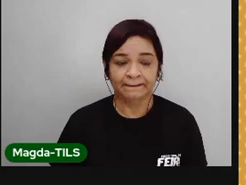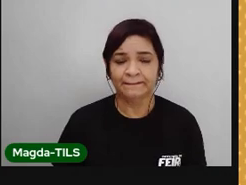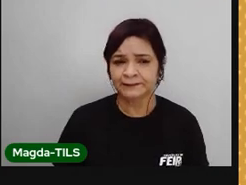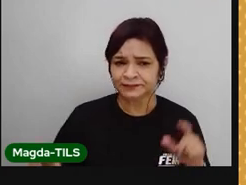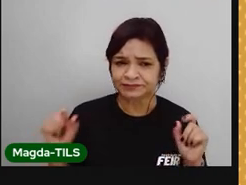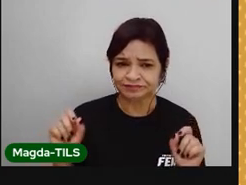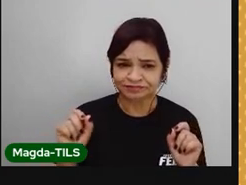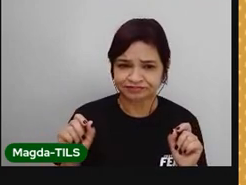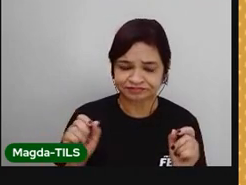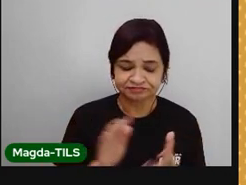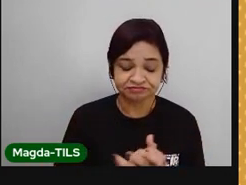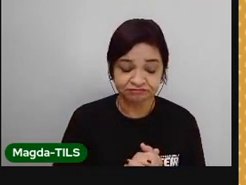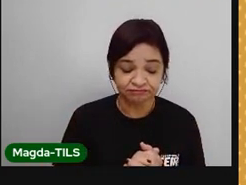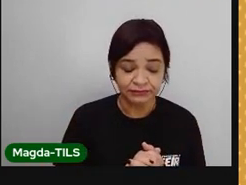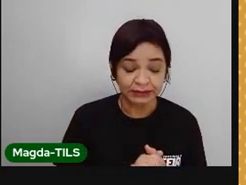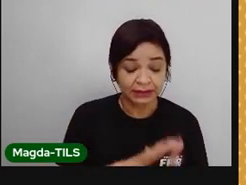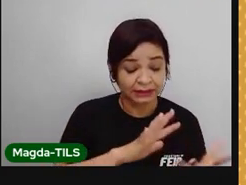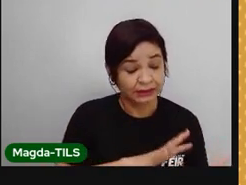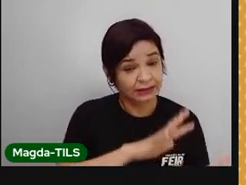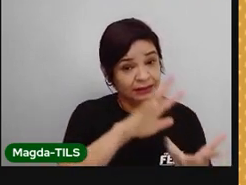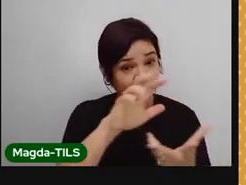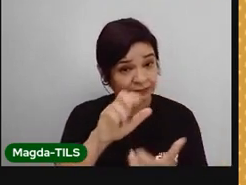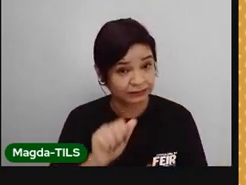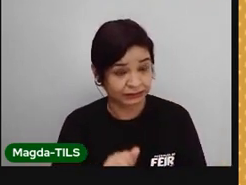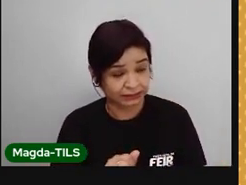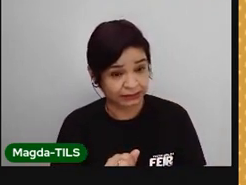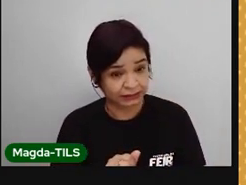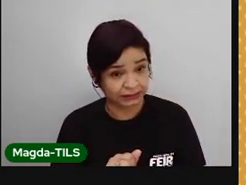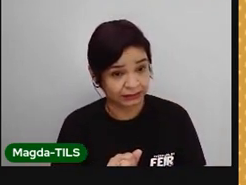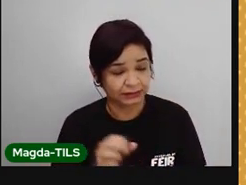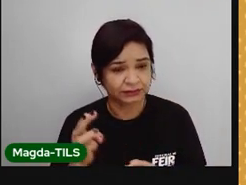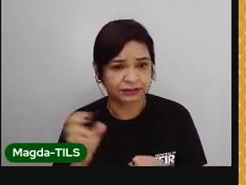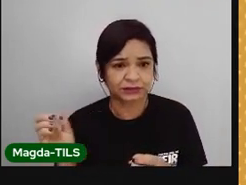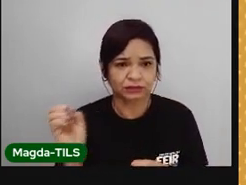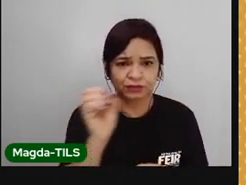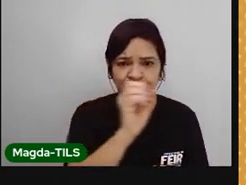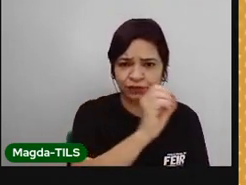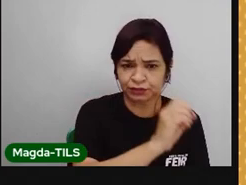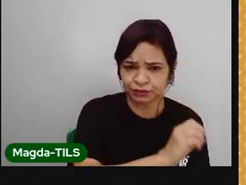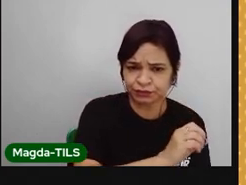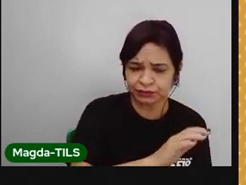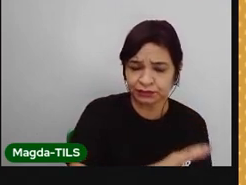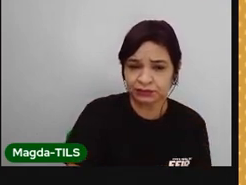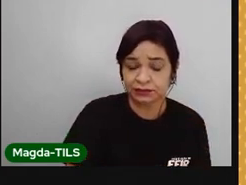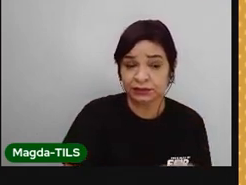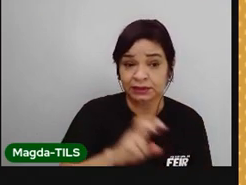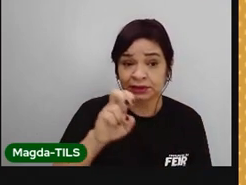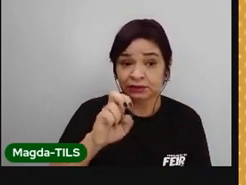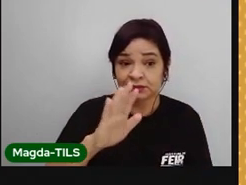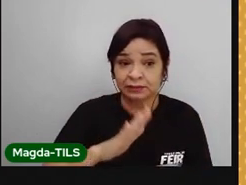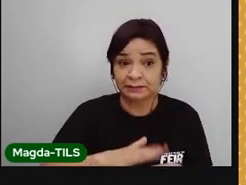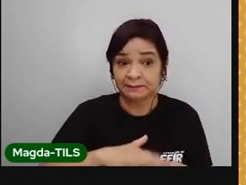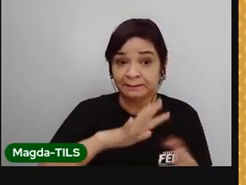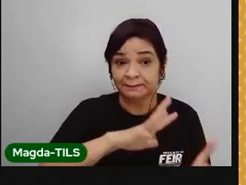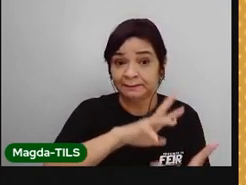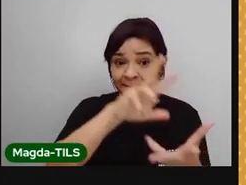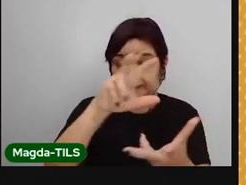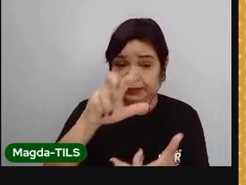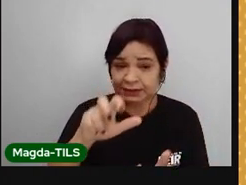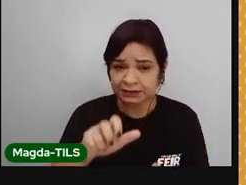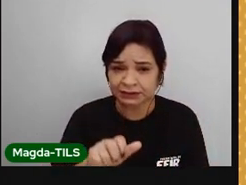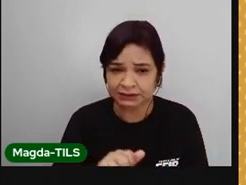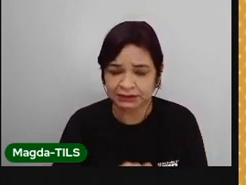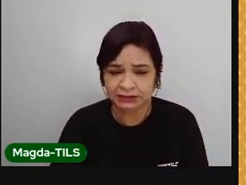Então, vamos recapitular. A Terra é o terceiro planeta do Sistema Solar. É o quinto maior planeta do Sistema Solar. É um